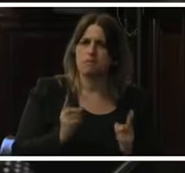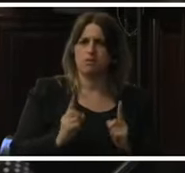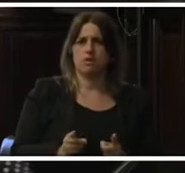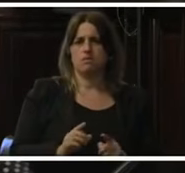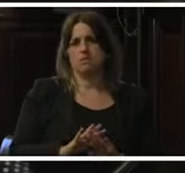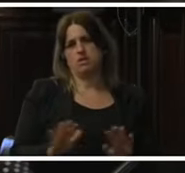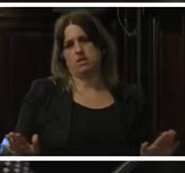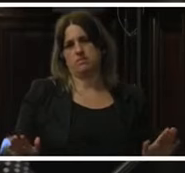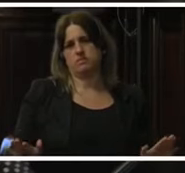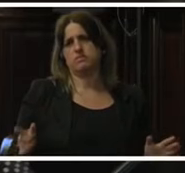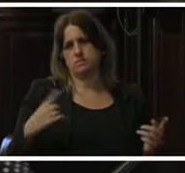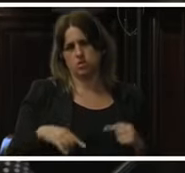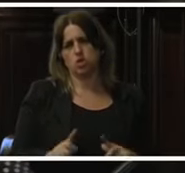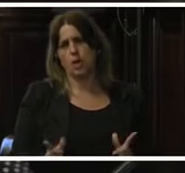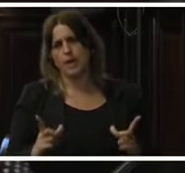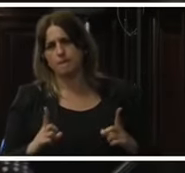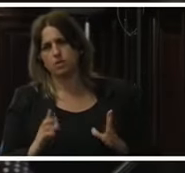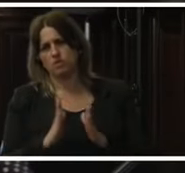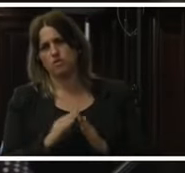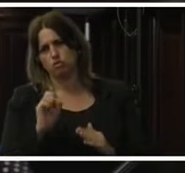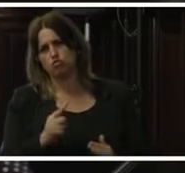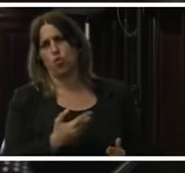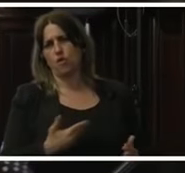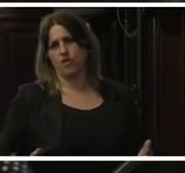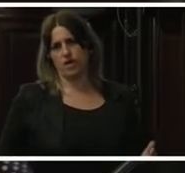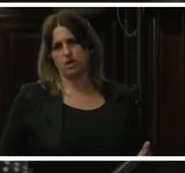carros são alvo a